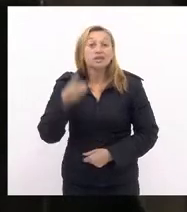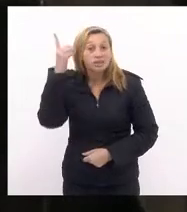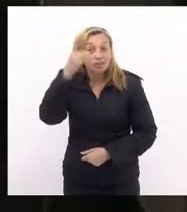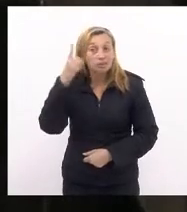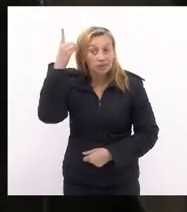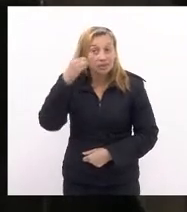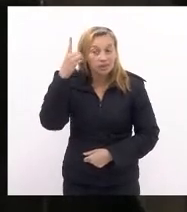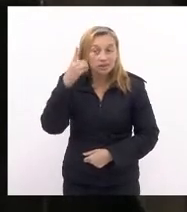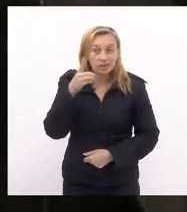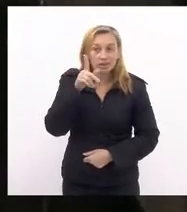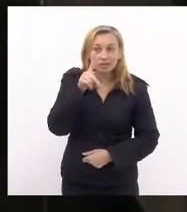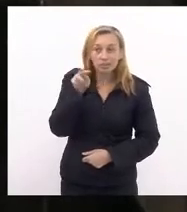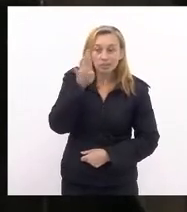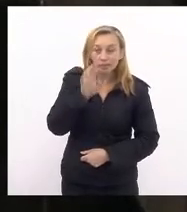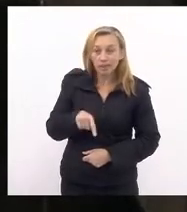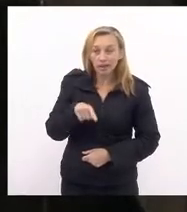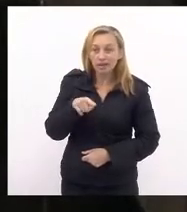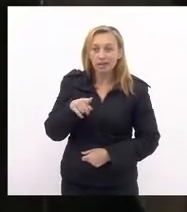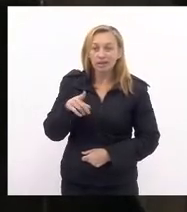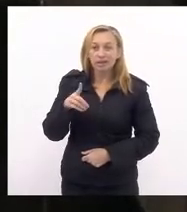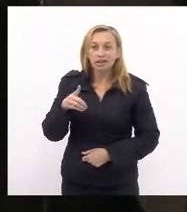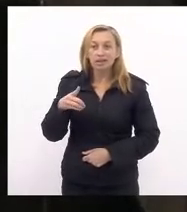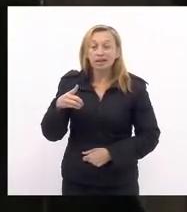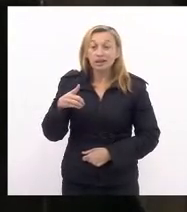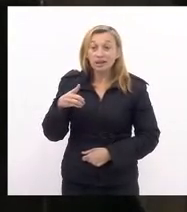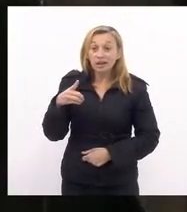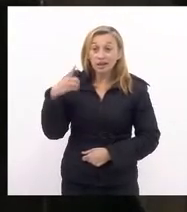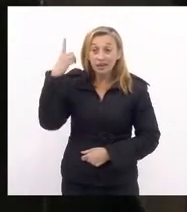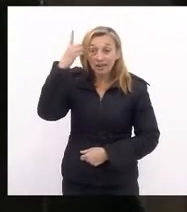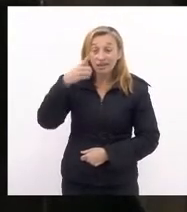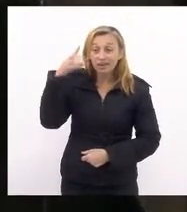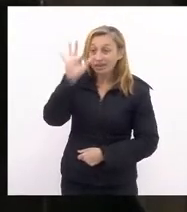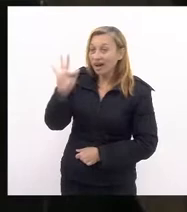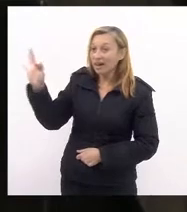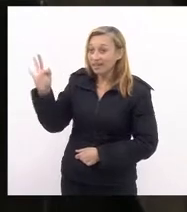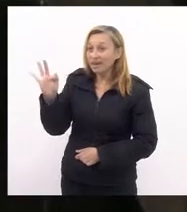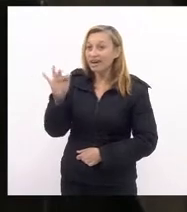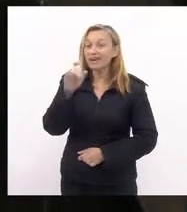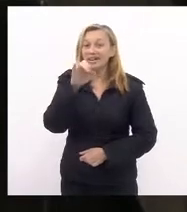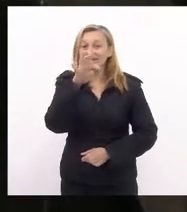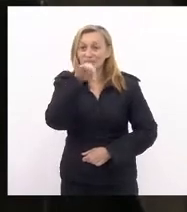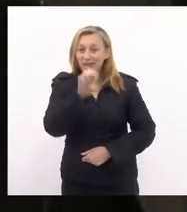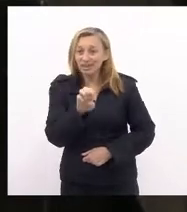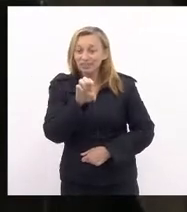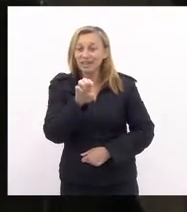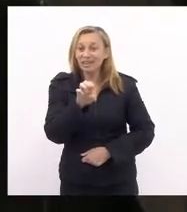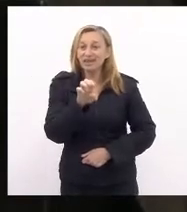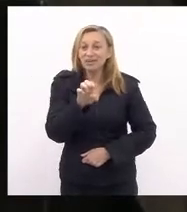deputada, pré-candidata, deputada federal, eu gostaria de uma salva de palmas, doutora Elizabeth Ferraz.